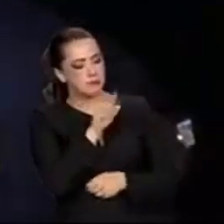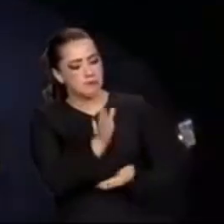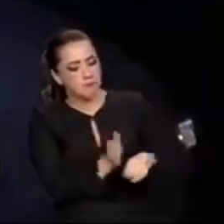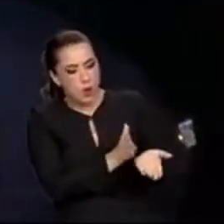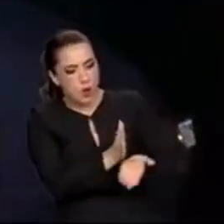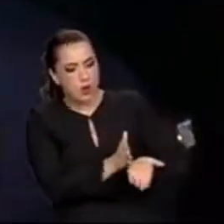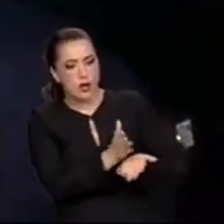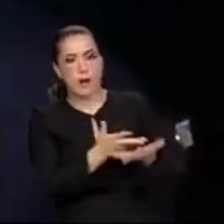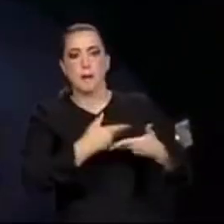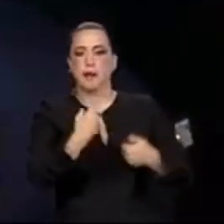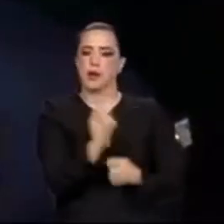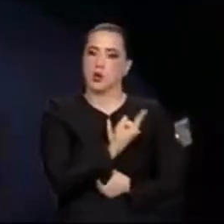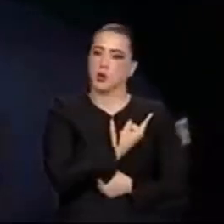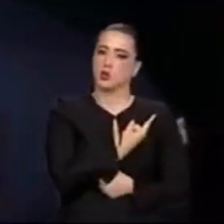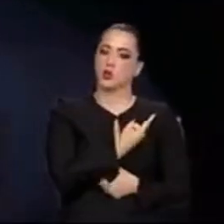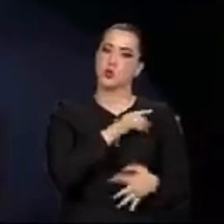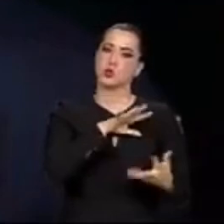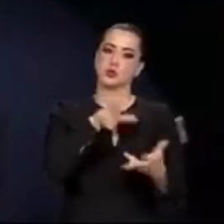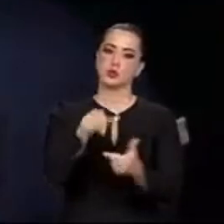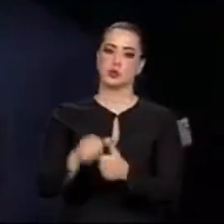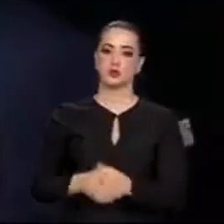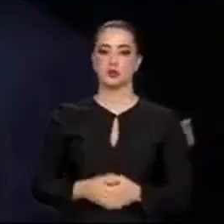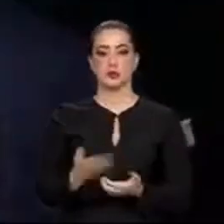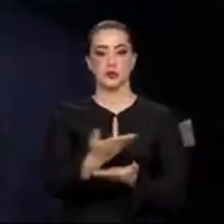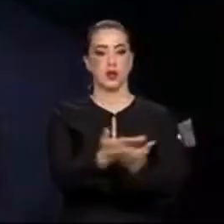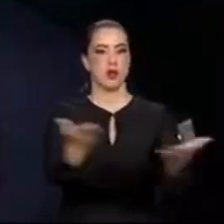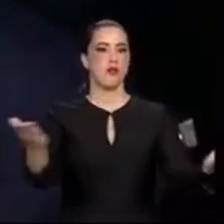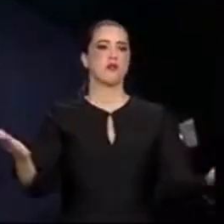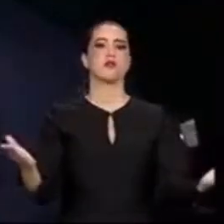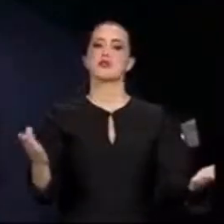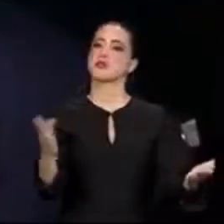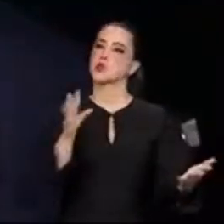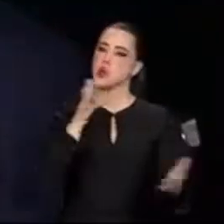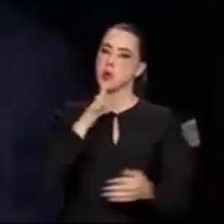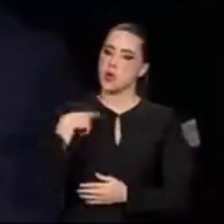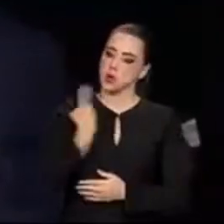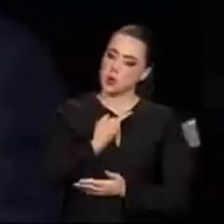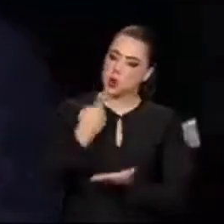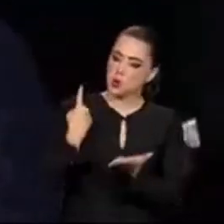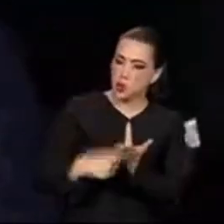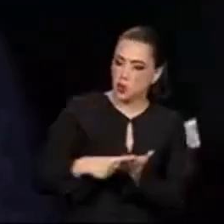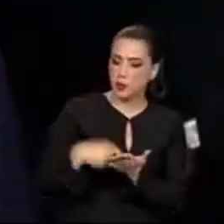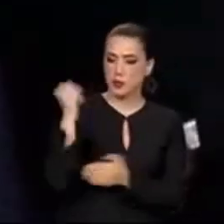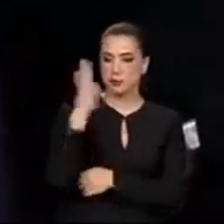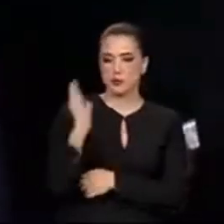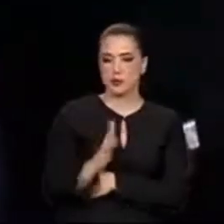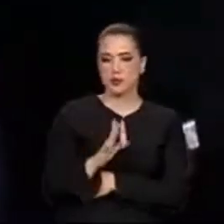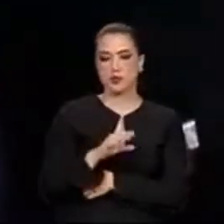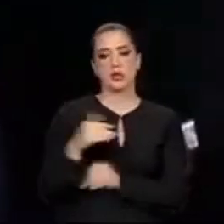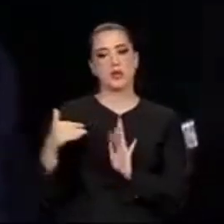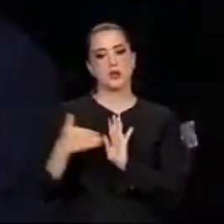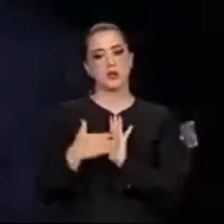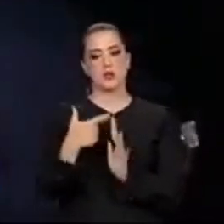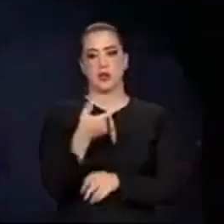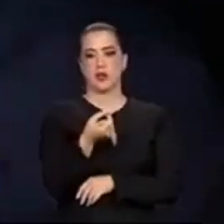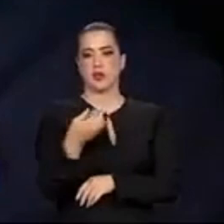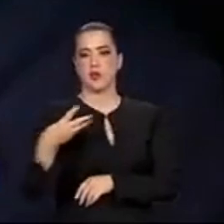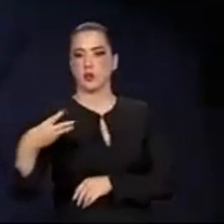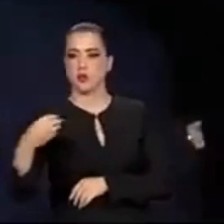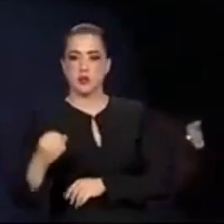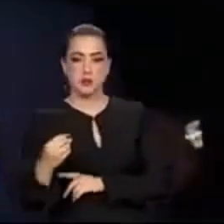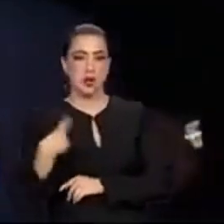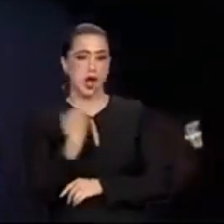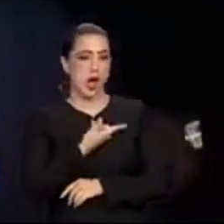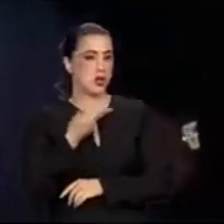melhor do nosso planeta vocês sabem do nosso compromisso no Brasil e até 2030